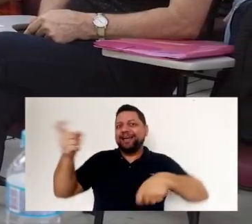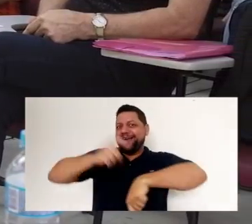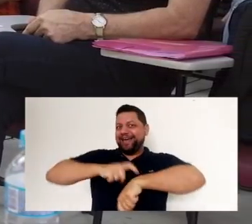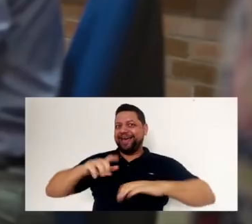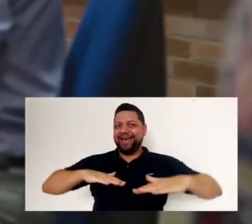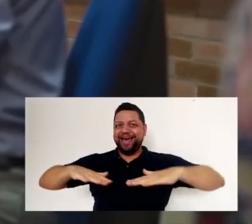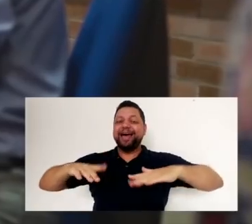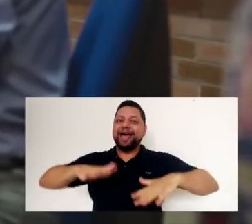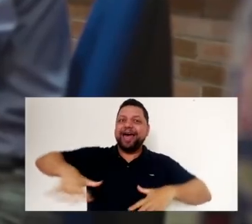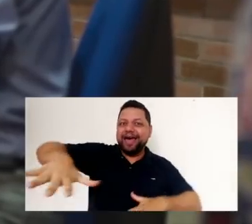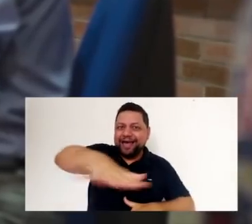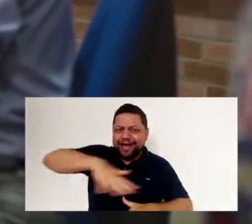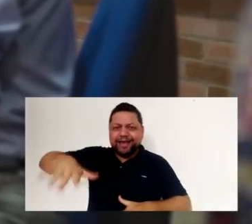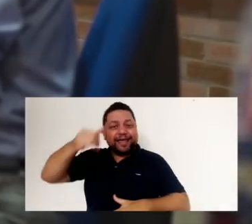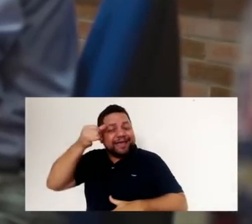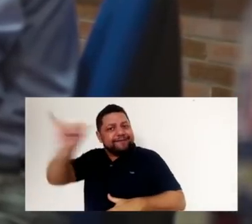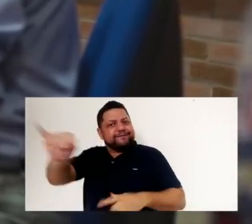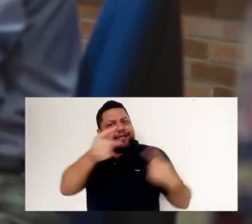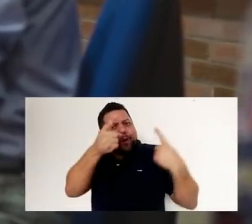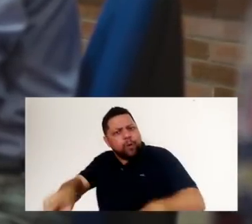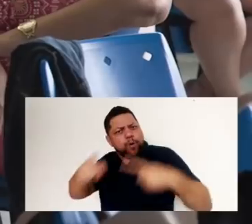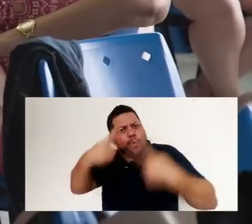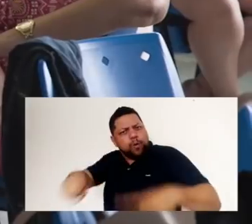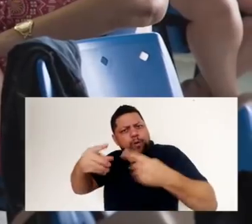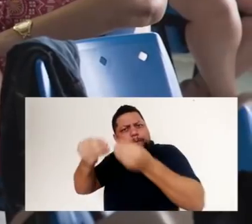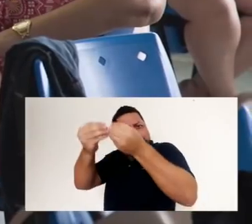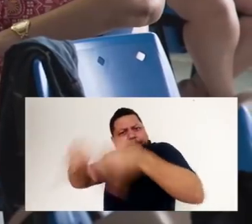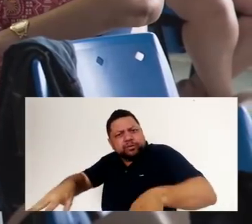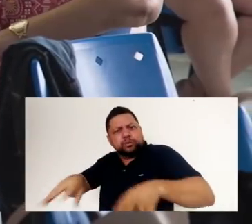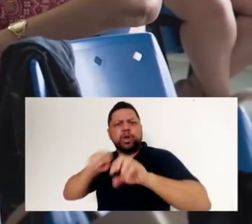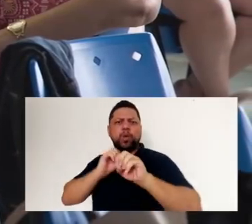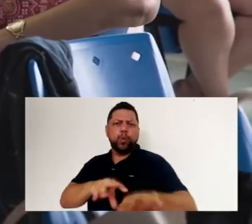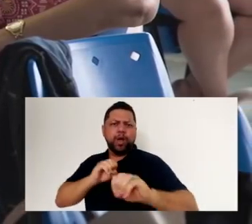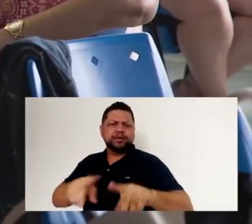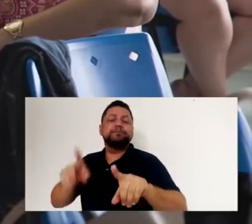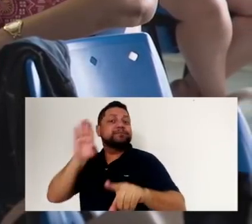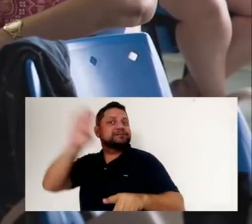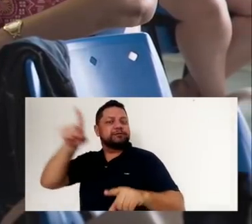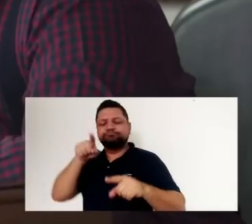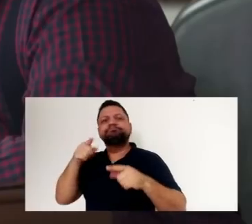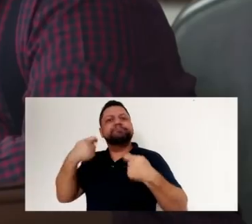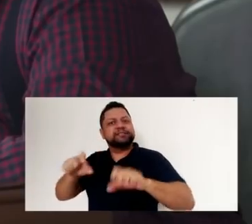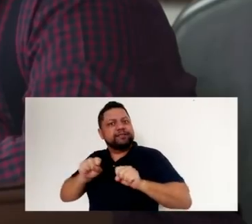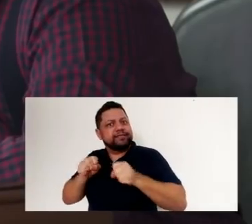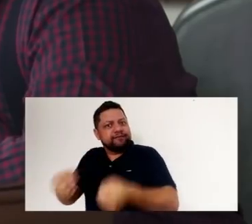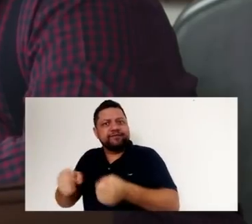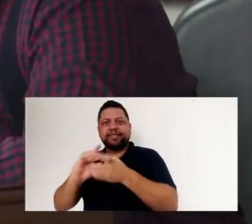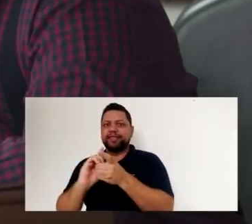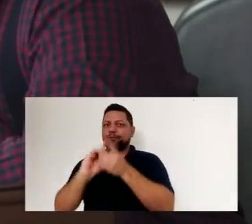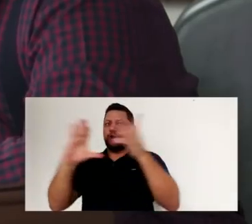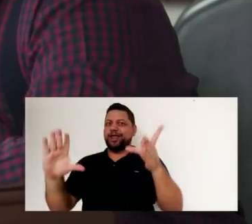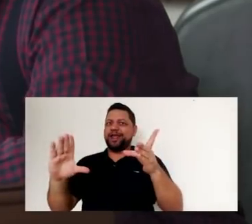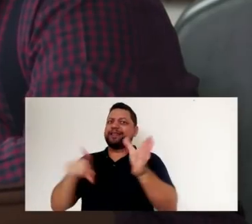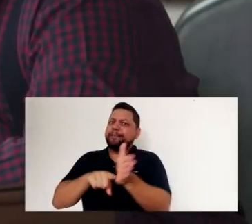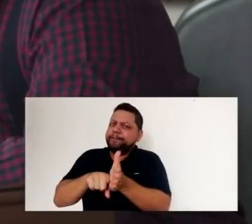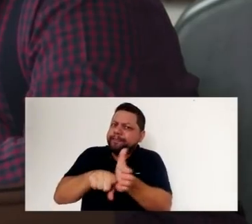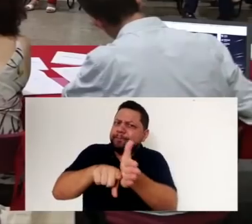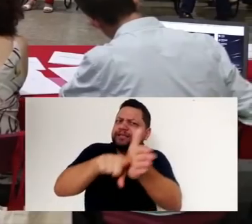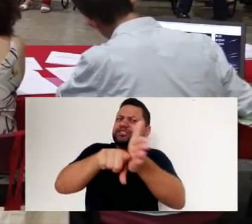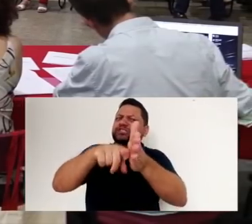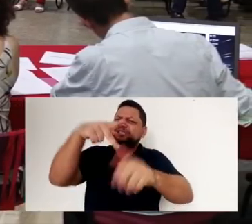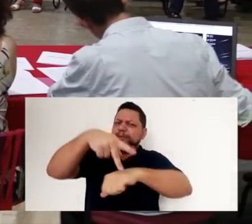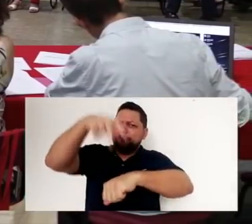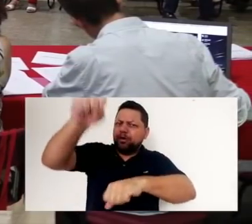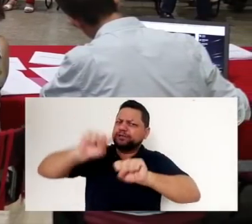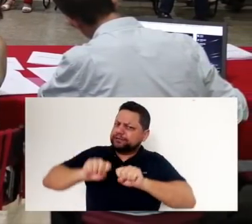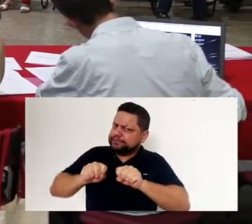de nossa área para enfrentar um projeto de desmonte educacional e ameaça à gestão democrática. A